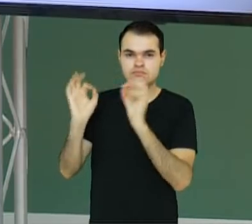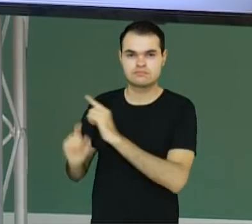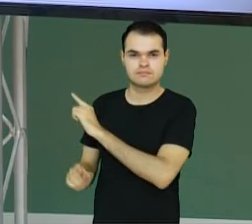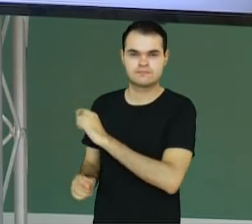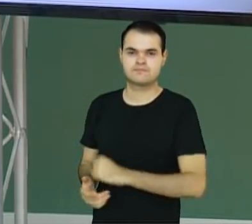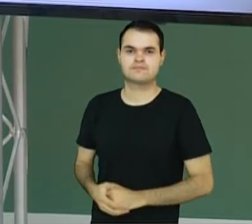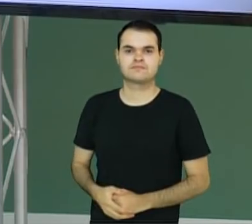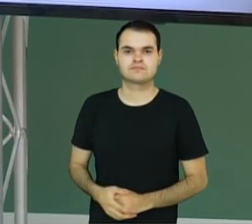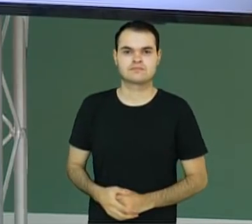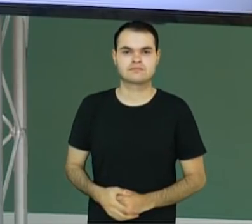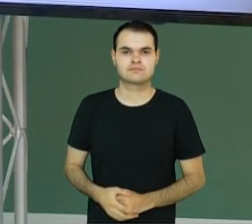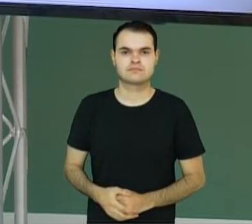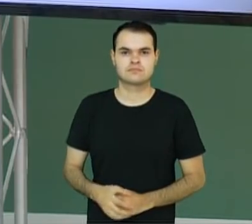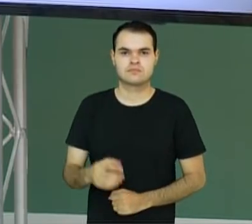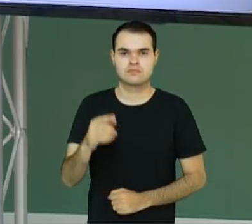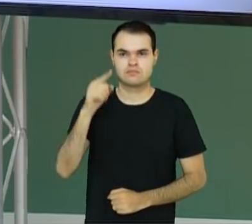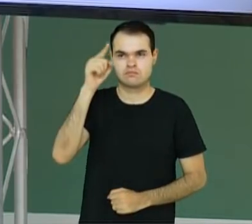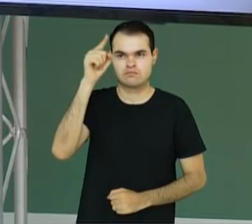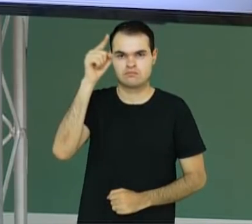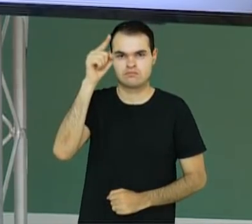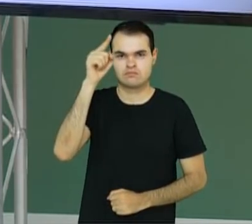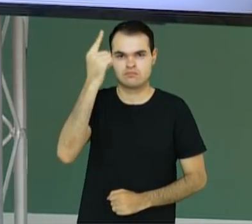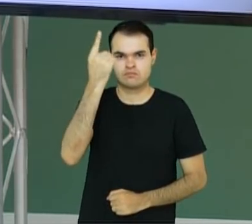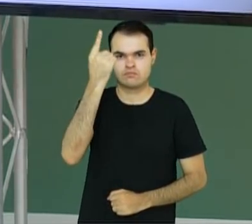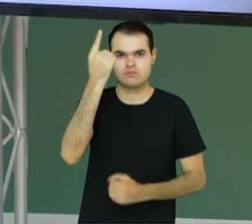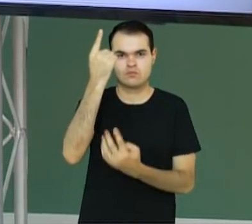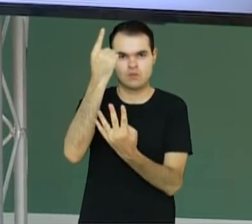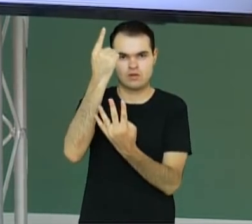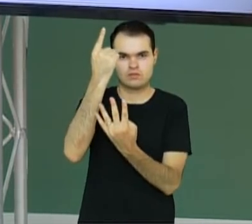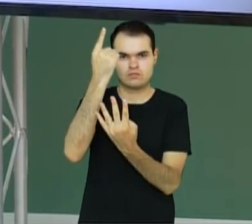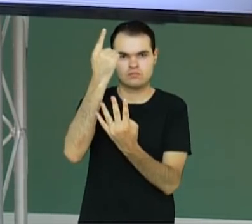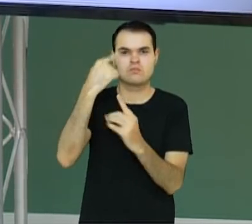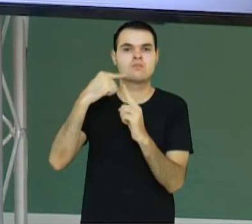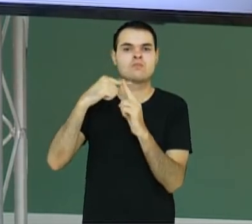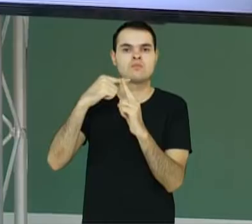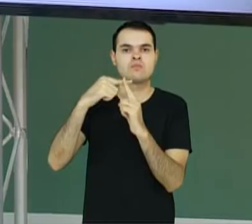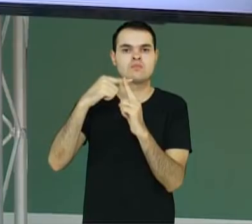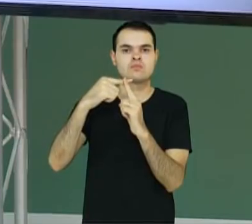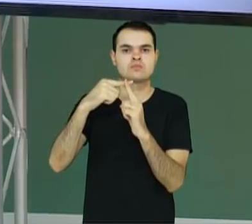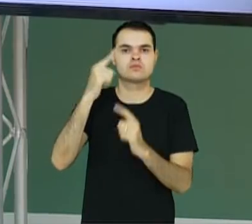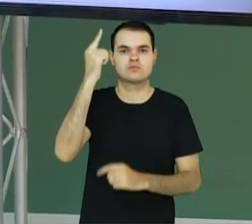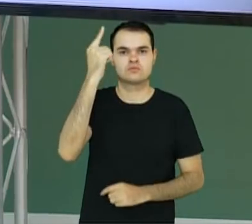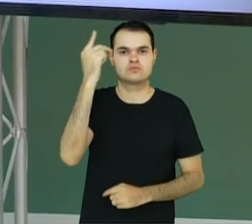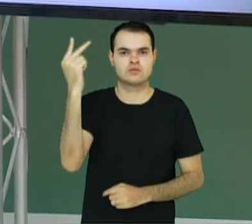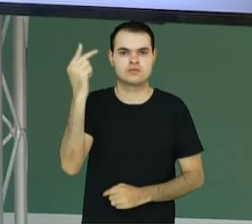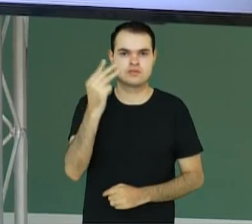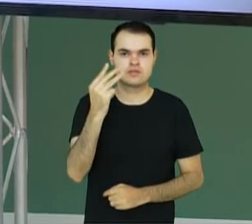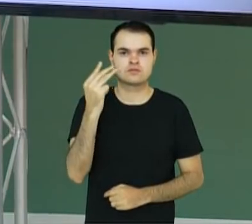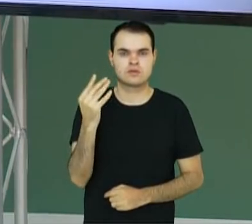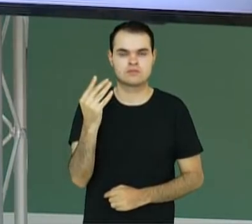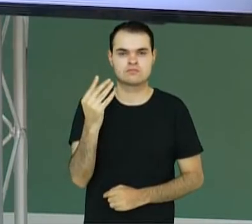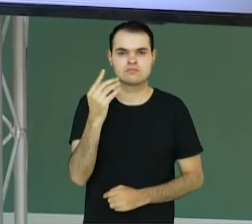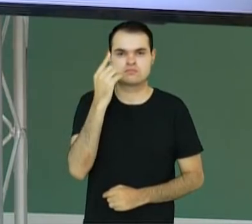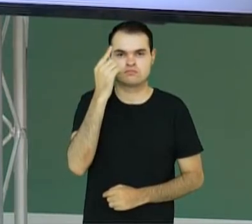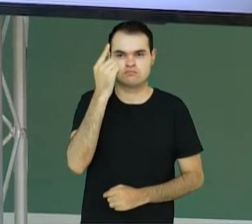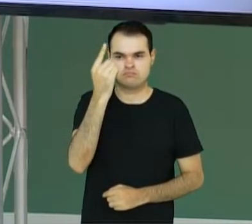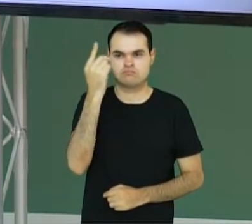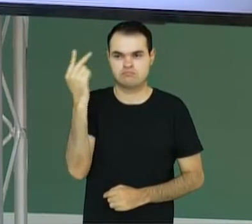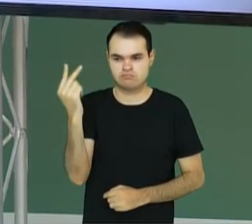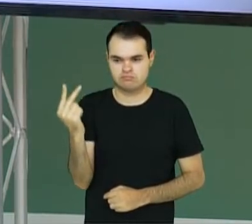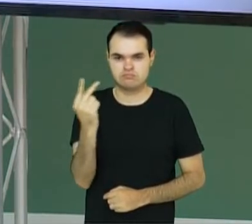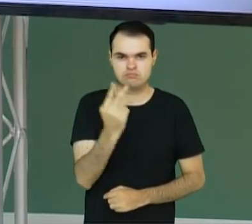aqui é 1/4 do círculo grande. Por que 1/4? 1, 2, 3, 4. 4 partes